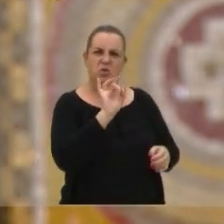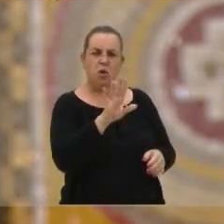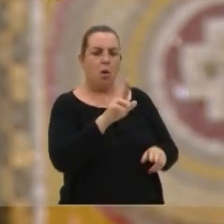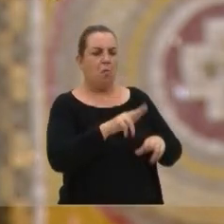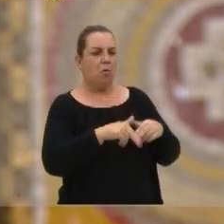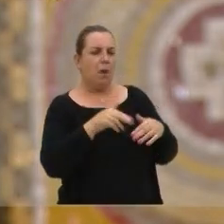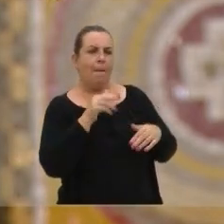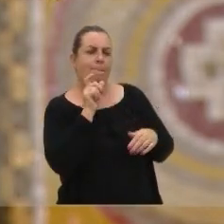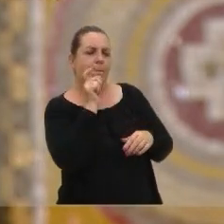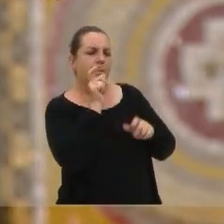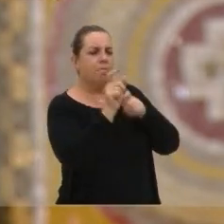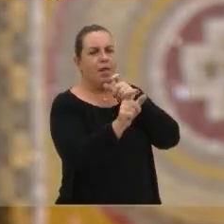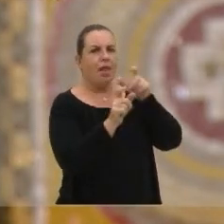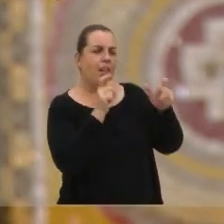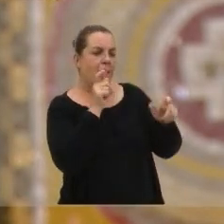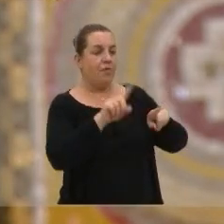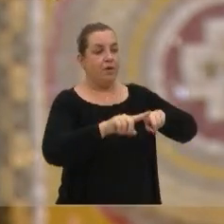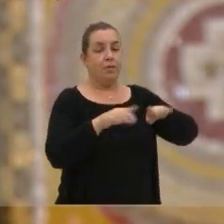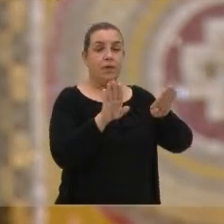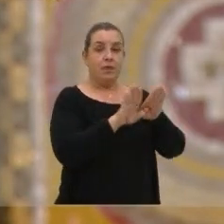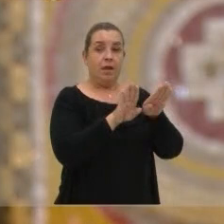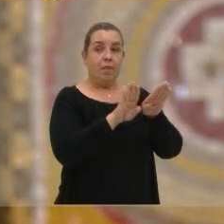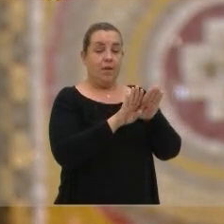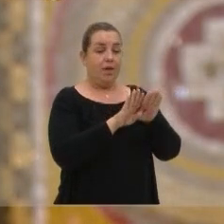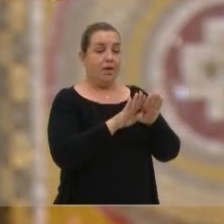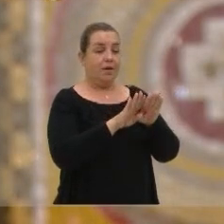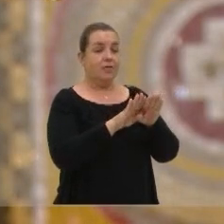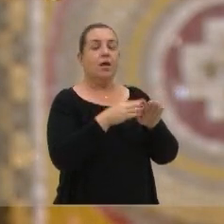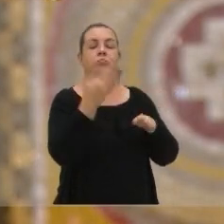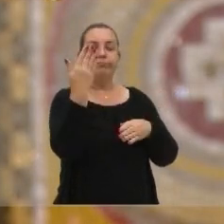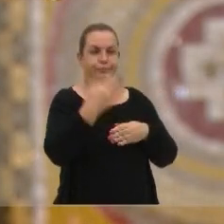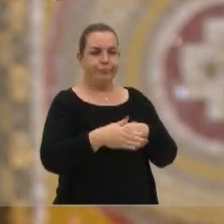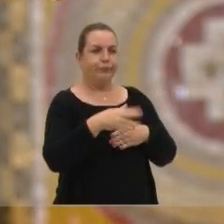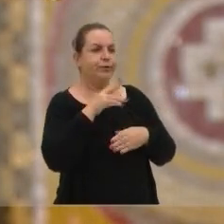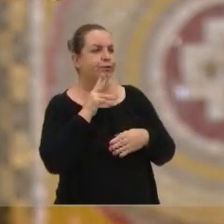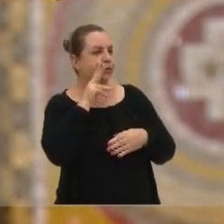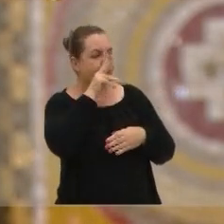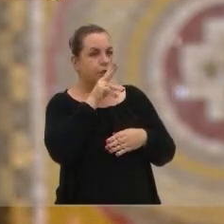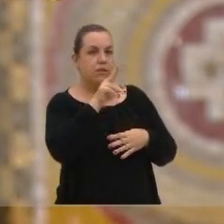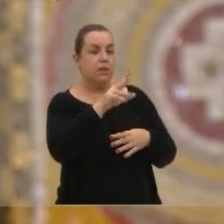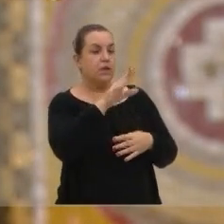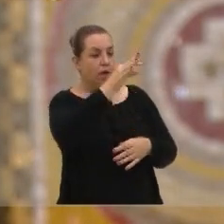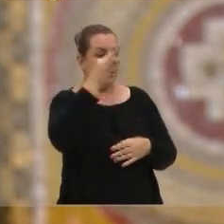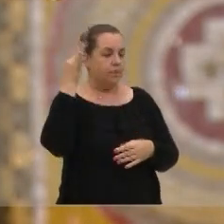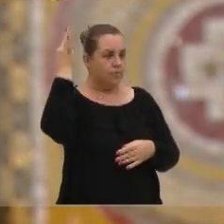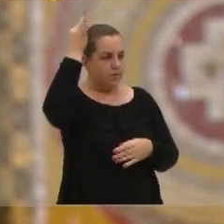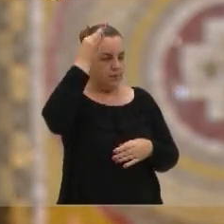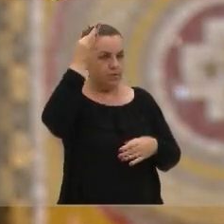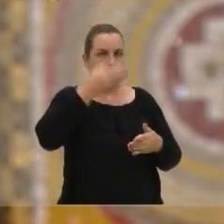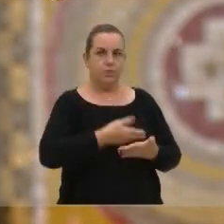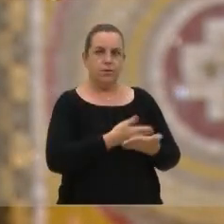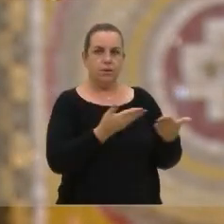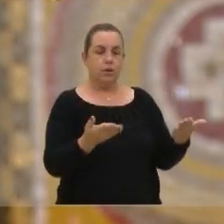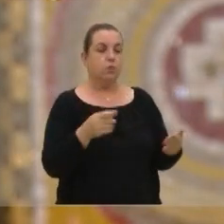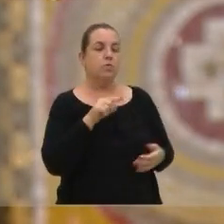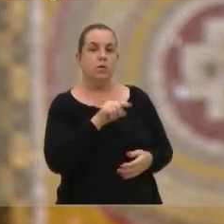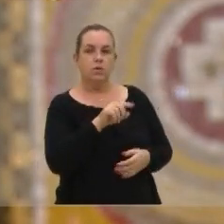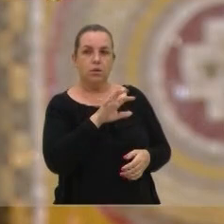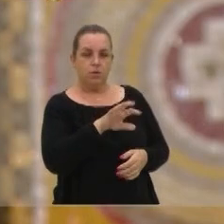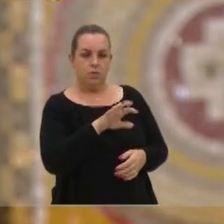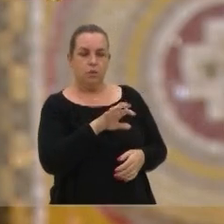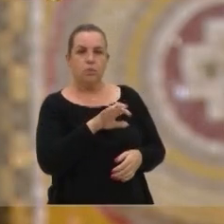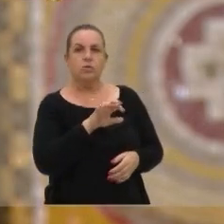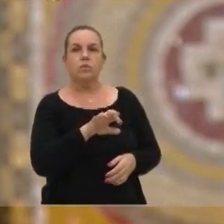de palavras, mas também mediante a força que é o Espírito Santo, e isso